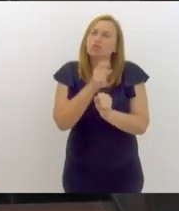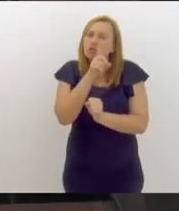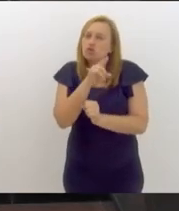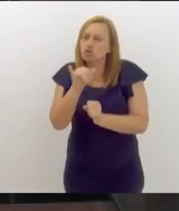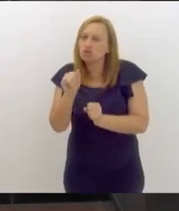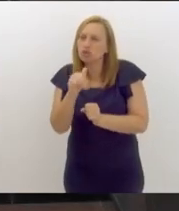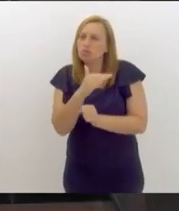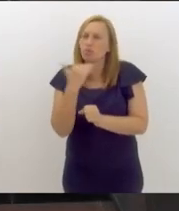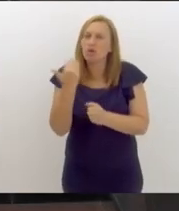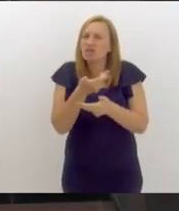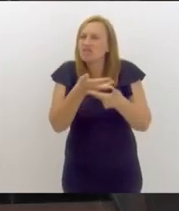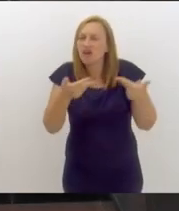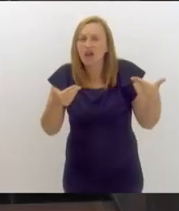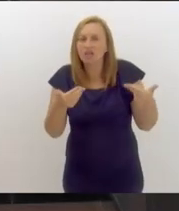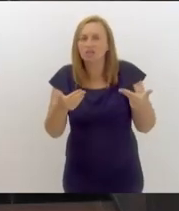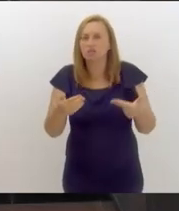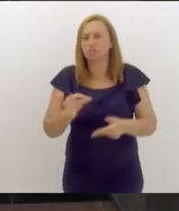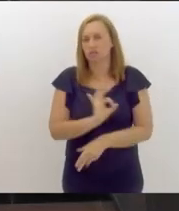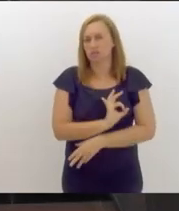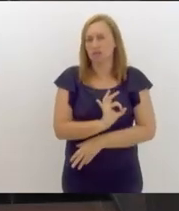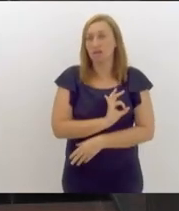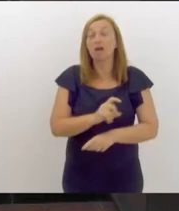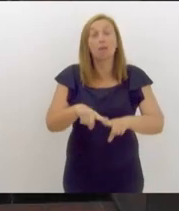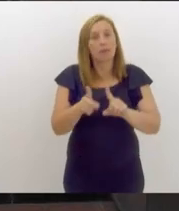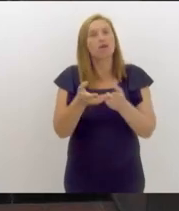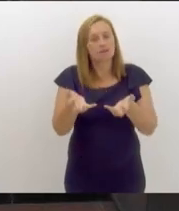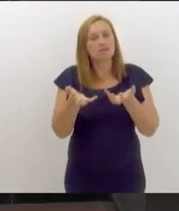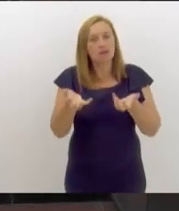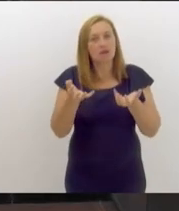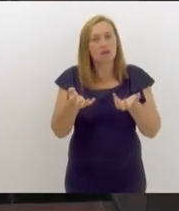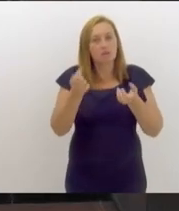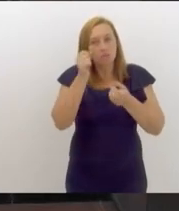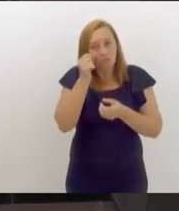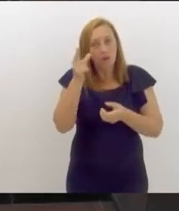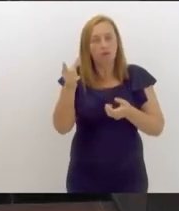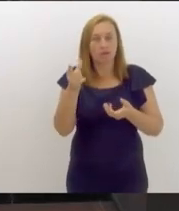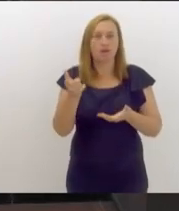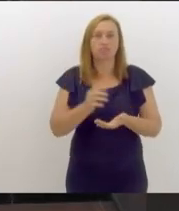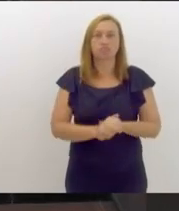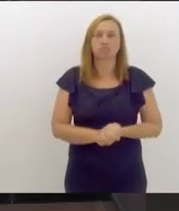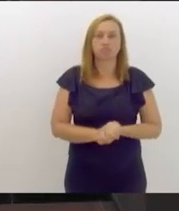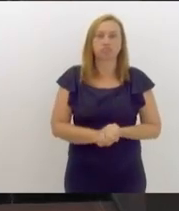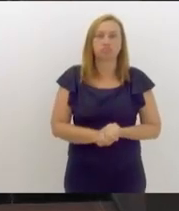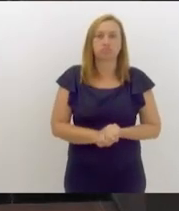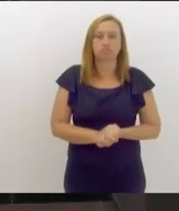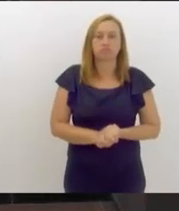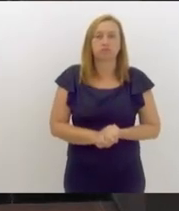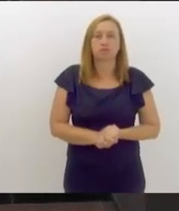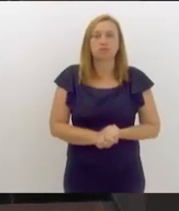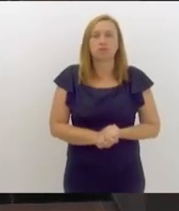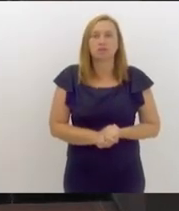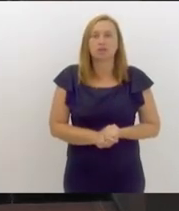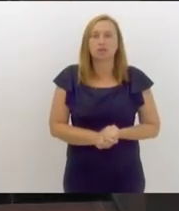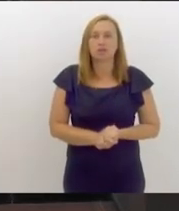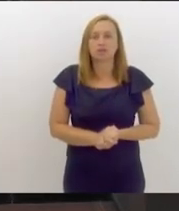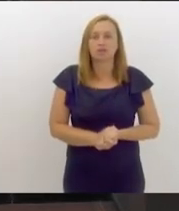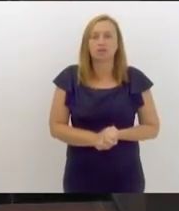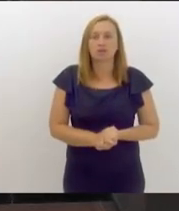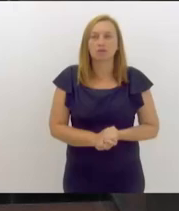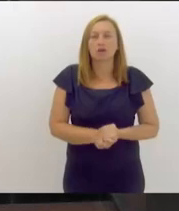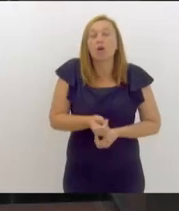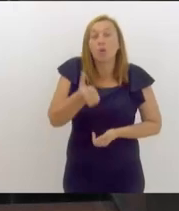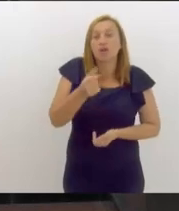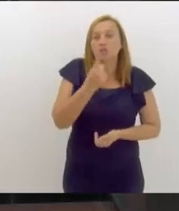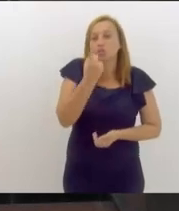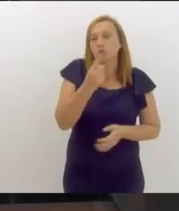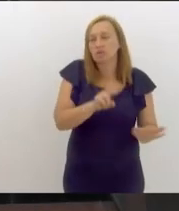se morriam vários policiais mas quero alertar que praticamente em quase